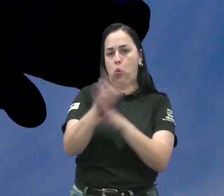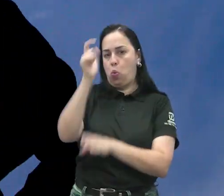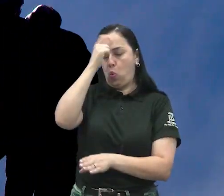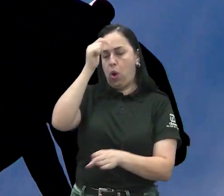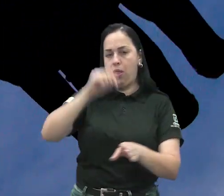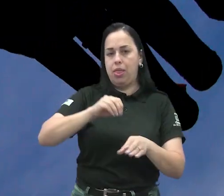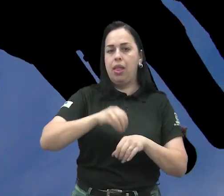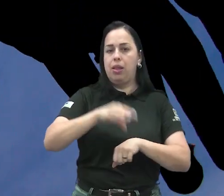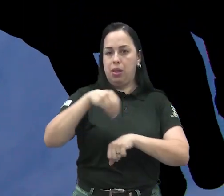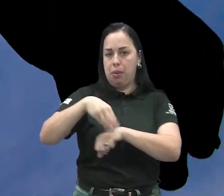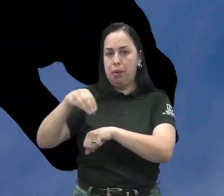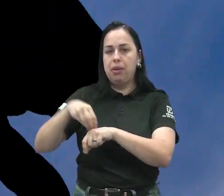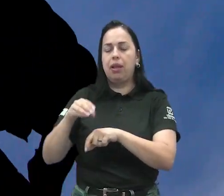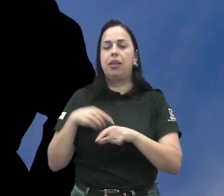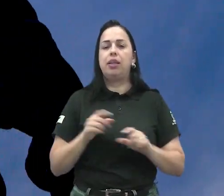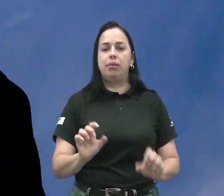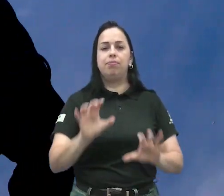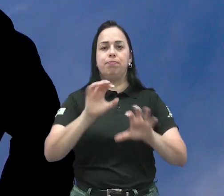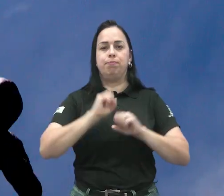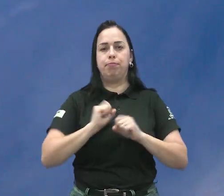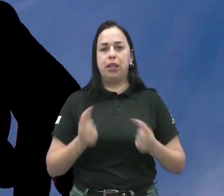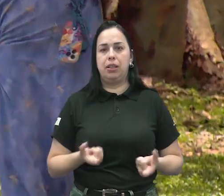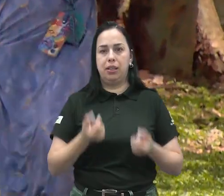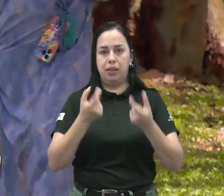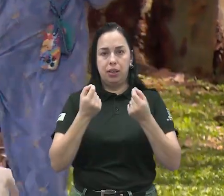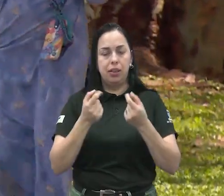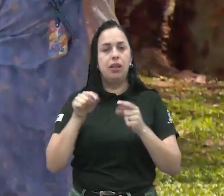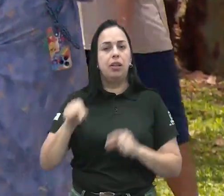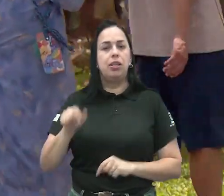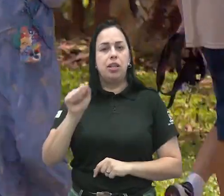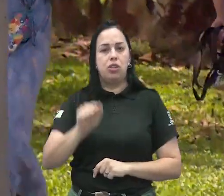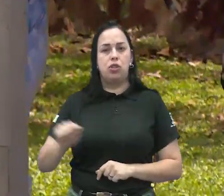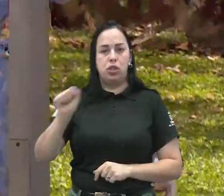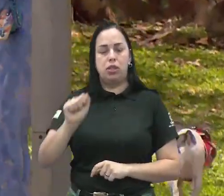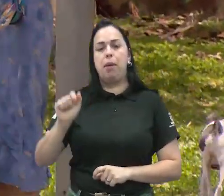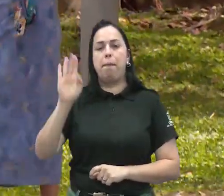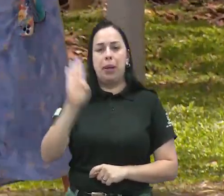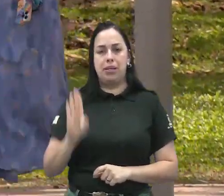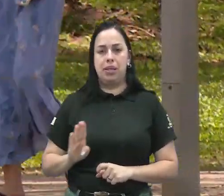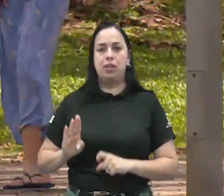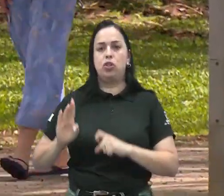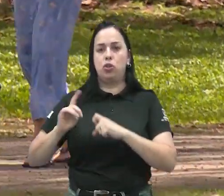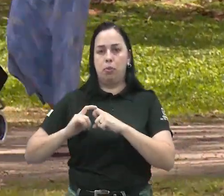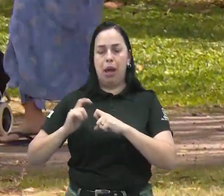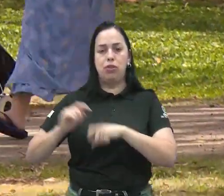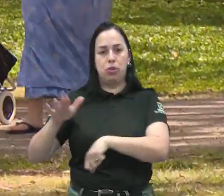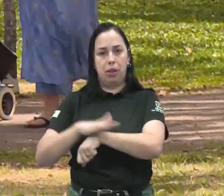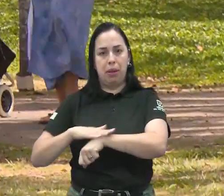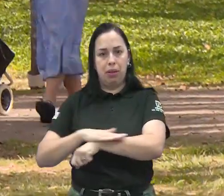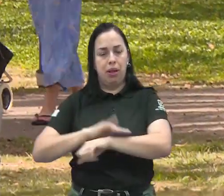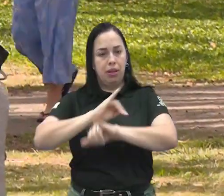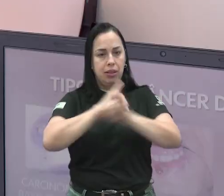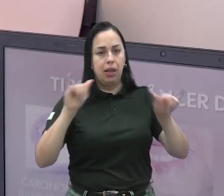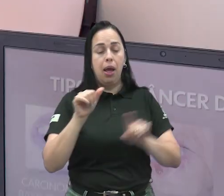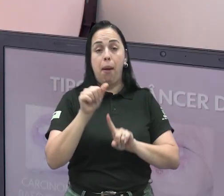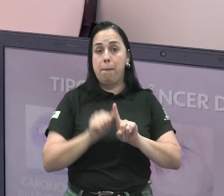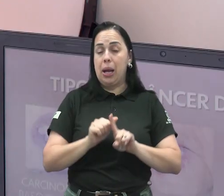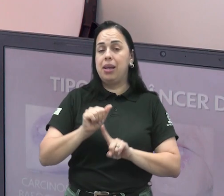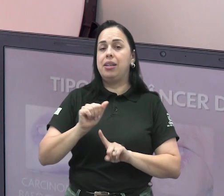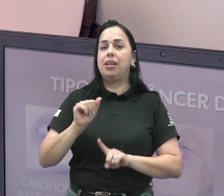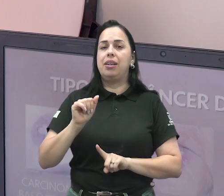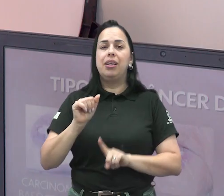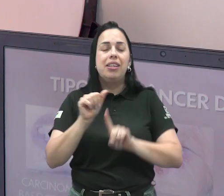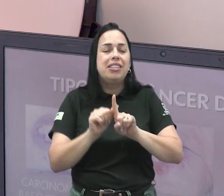a prevenção e o diagnóstico precoce da doença, promovida pela Sociedade Brasileira de Dermatologia. É um mês